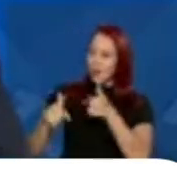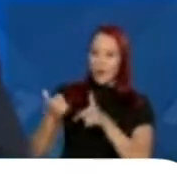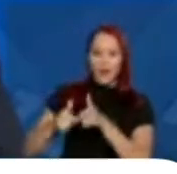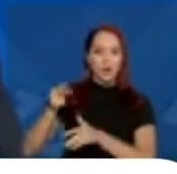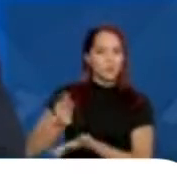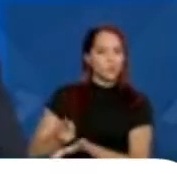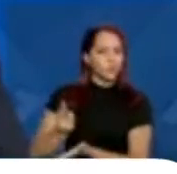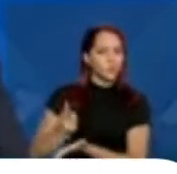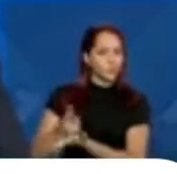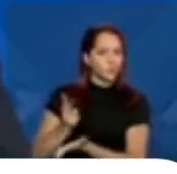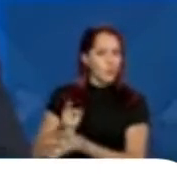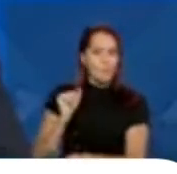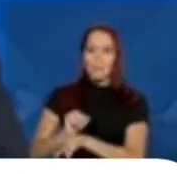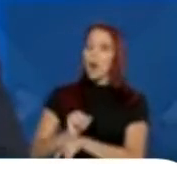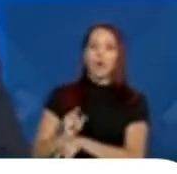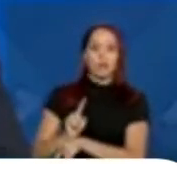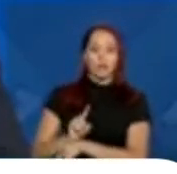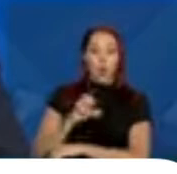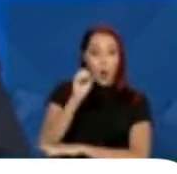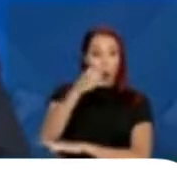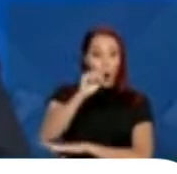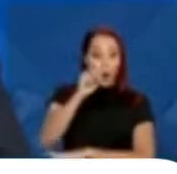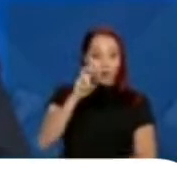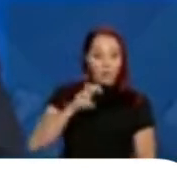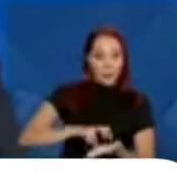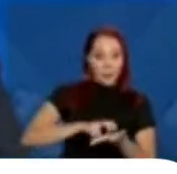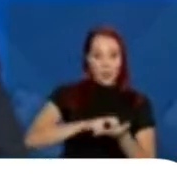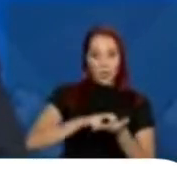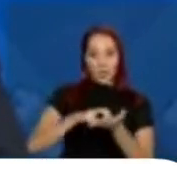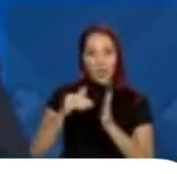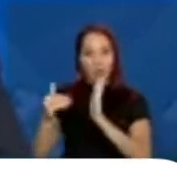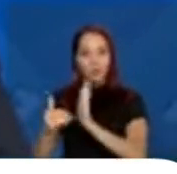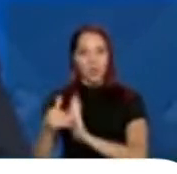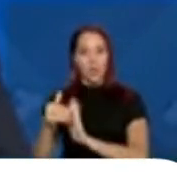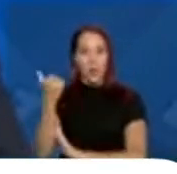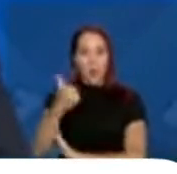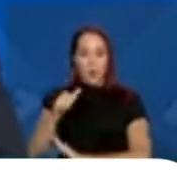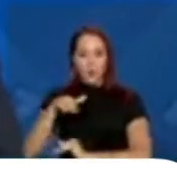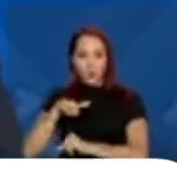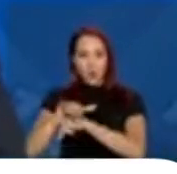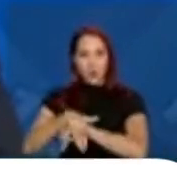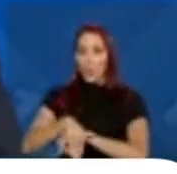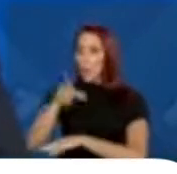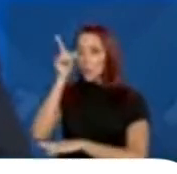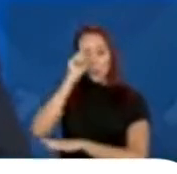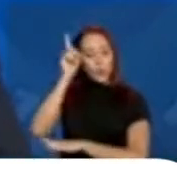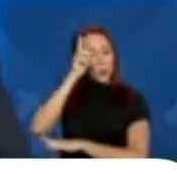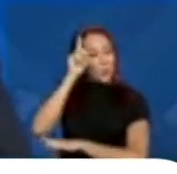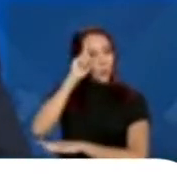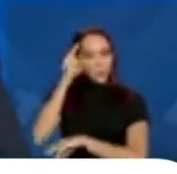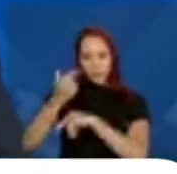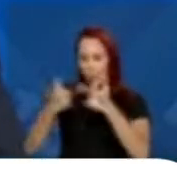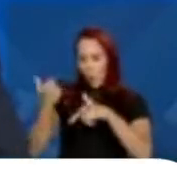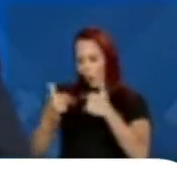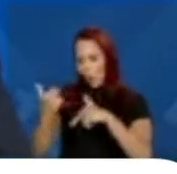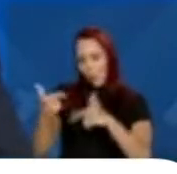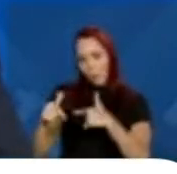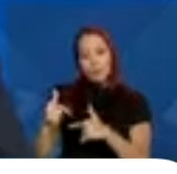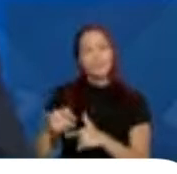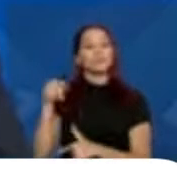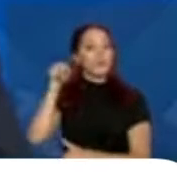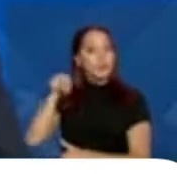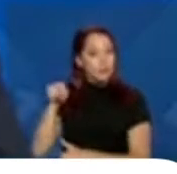ininterruptos, de 8 da manhã às 11 da noite, todos os dias. E é ali que